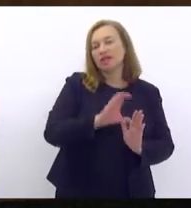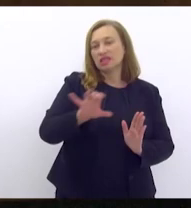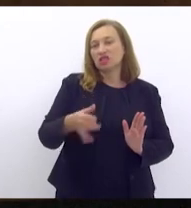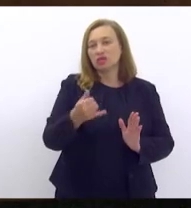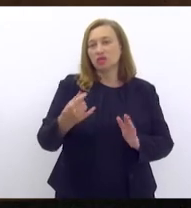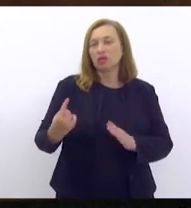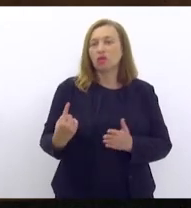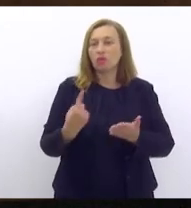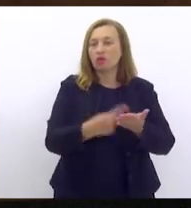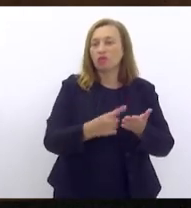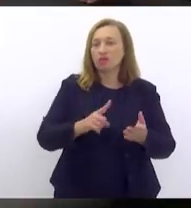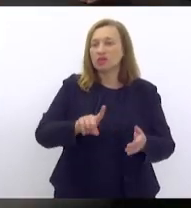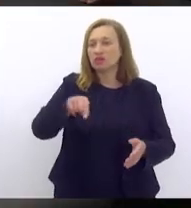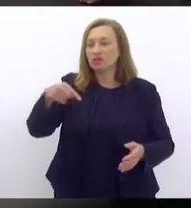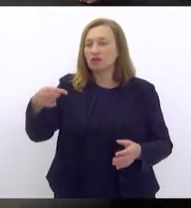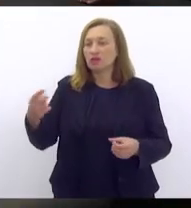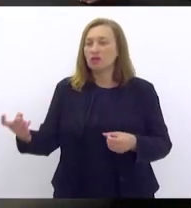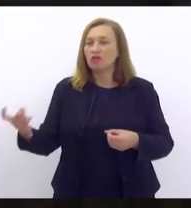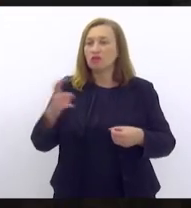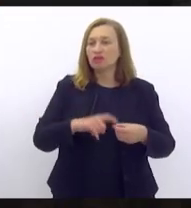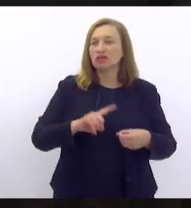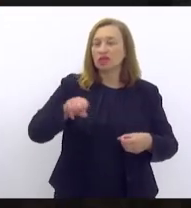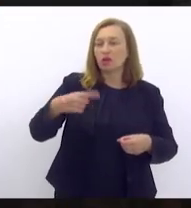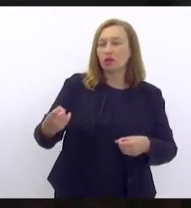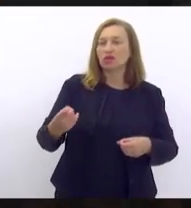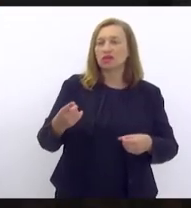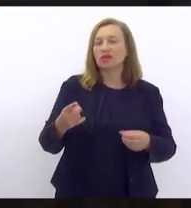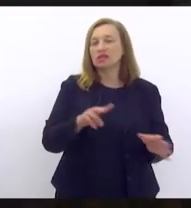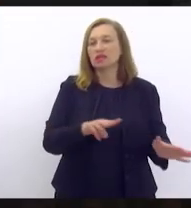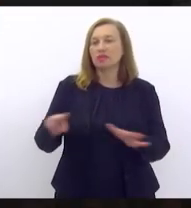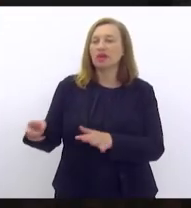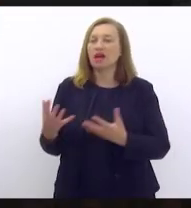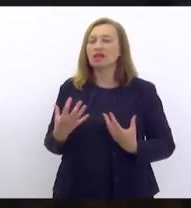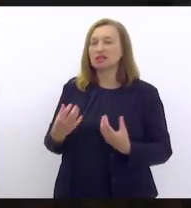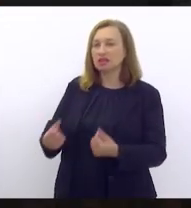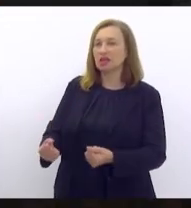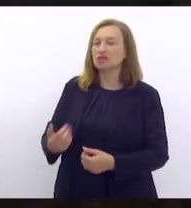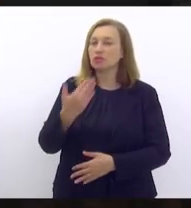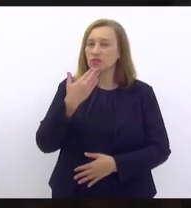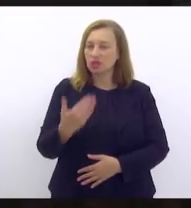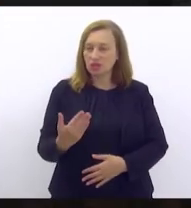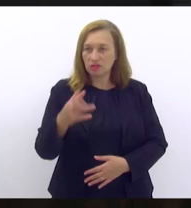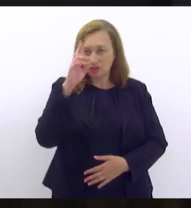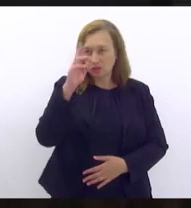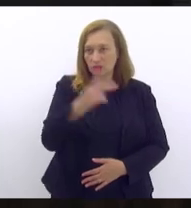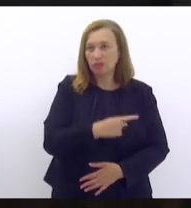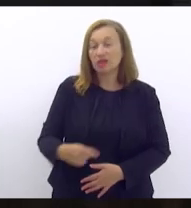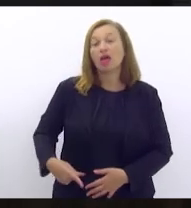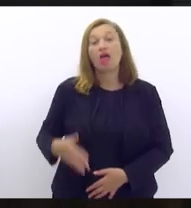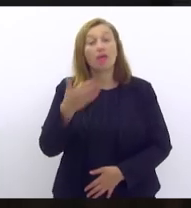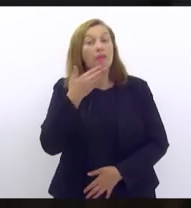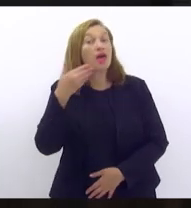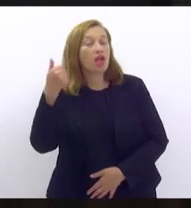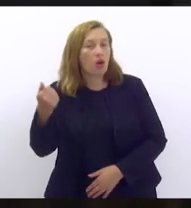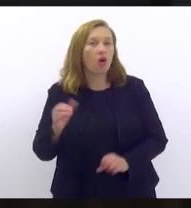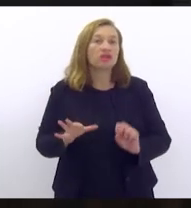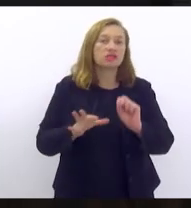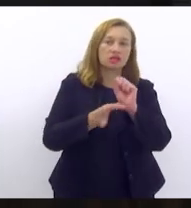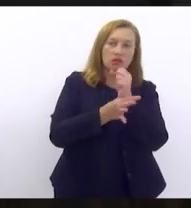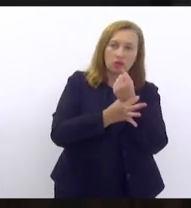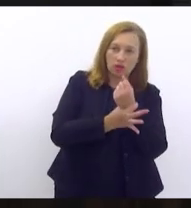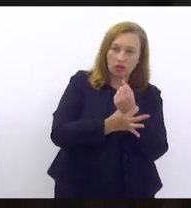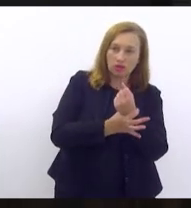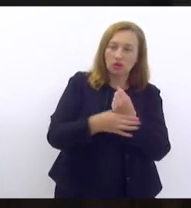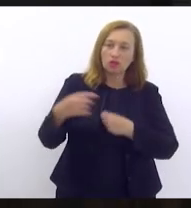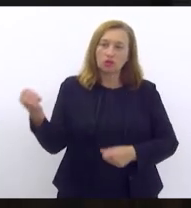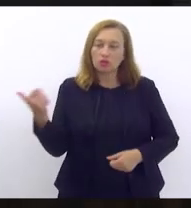imediatamente e pautar na próxima semana. Senhor Presidente, defiro o pedido de Vossa Excelência, porque é muito melhor a segurança que